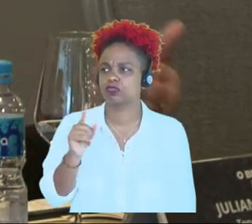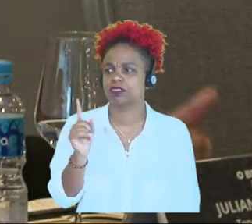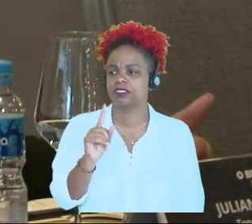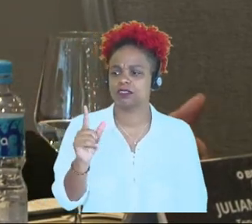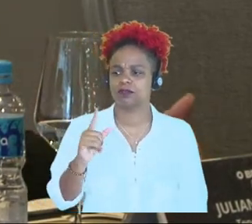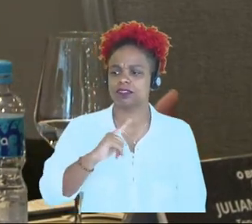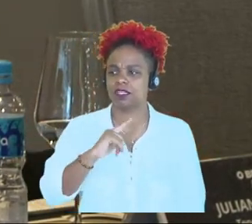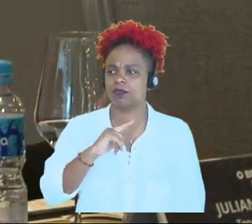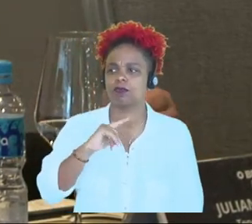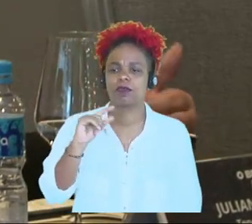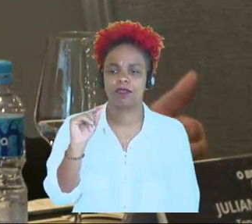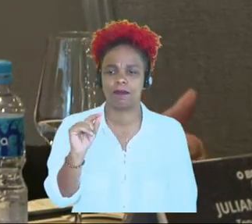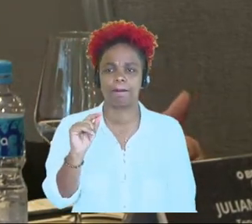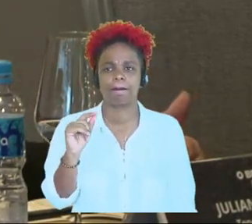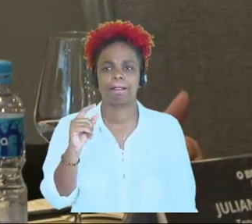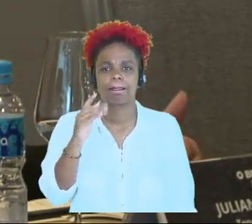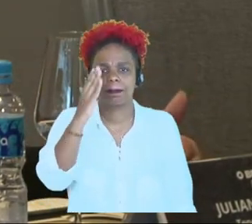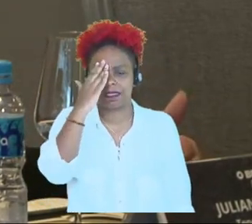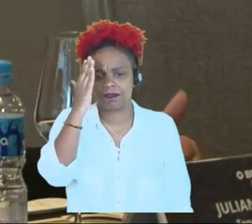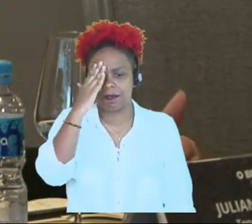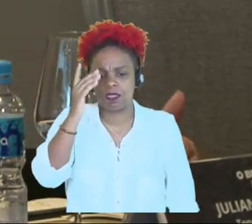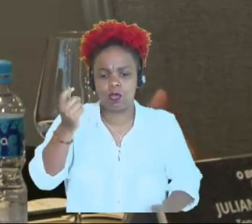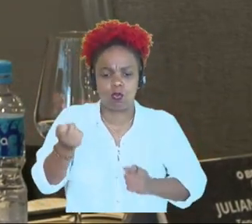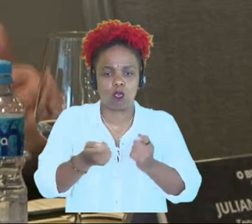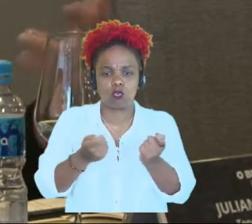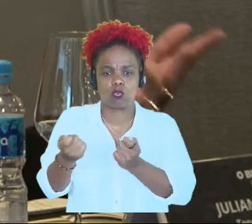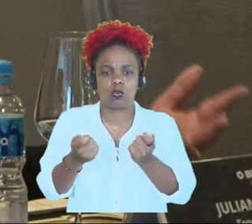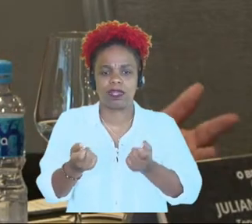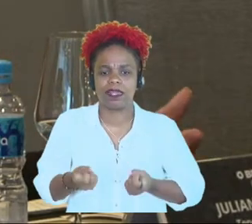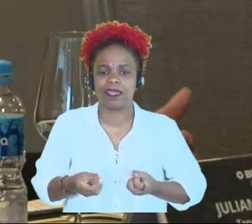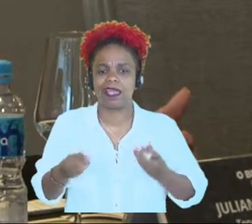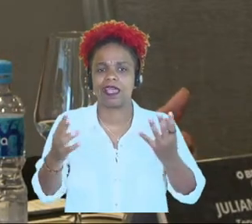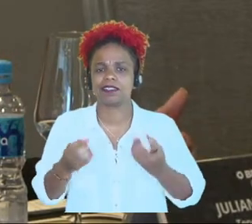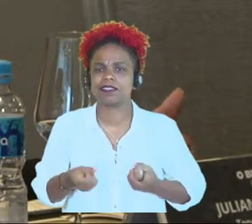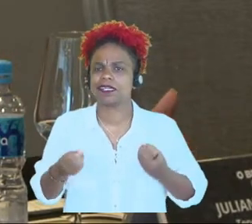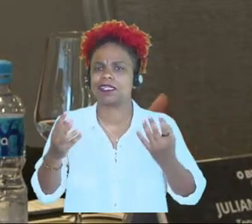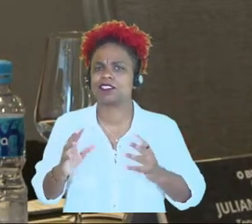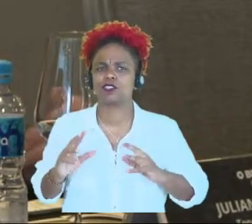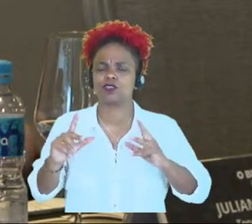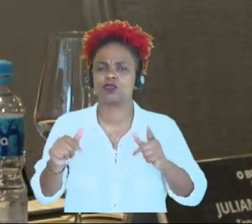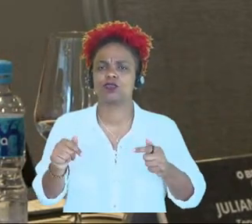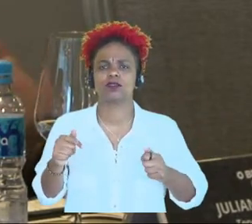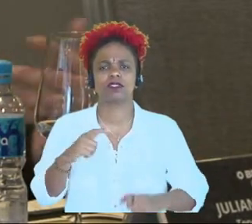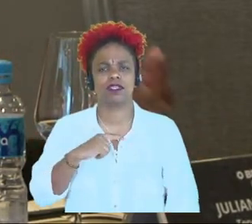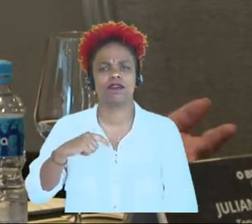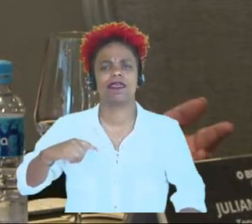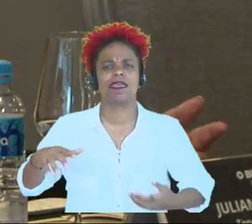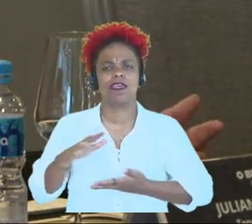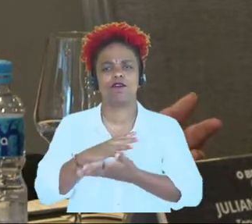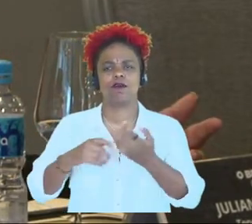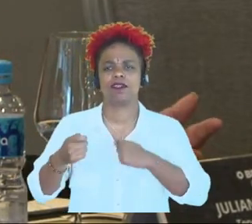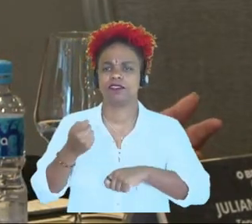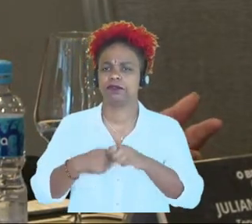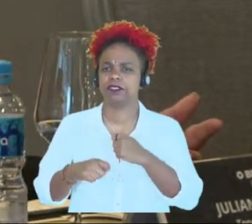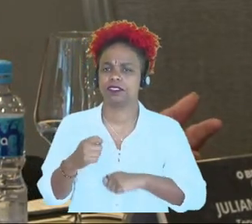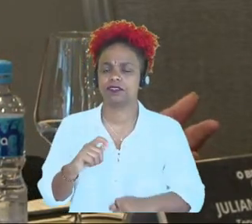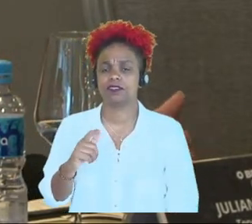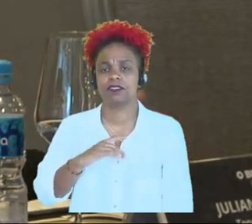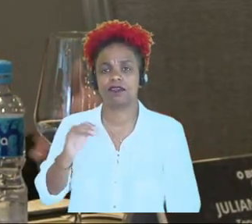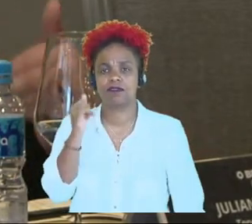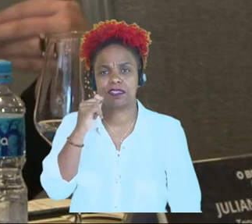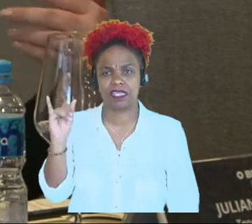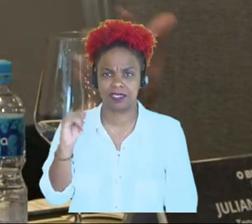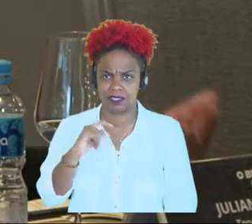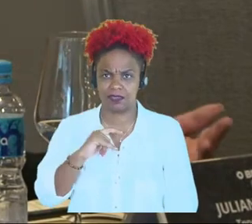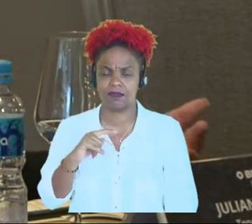dar uma previsibilidade de controle para os nossos gastos sem aprovar uma reforma administrativa que tem sido há anos evitada pelo Brasil.